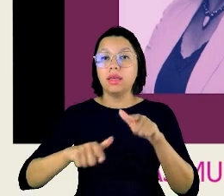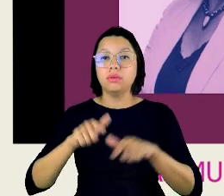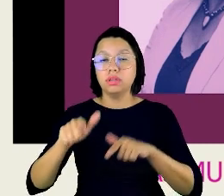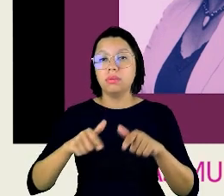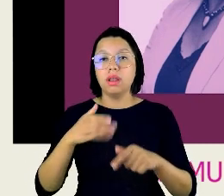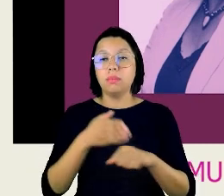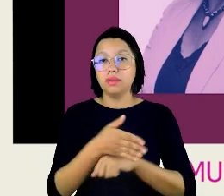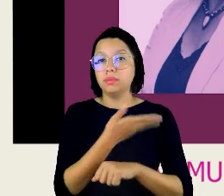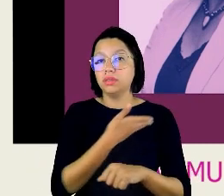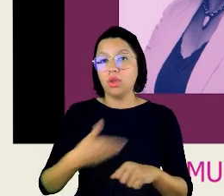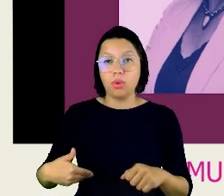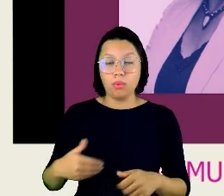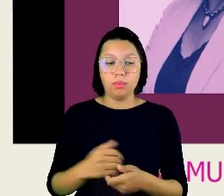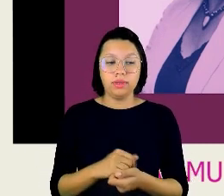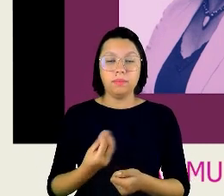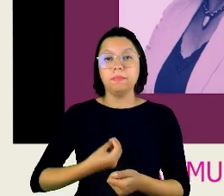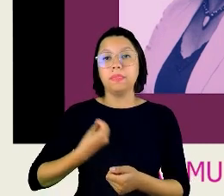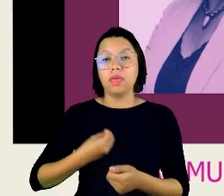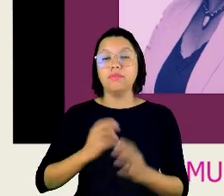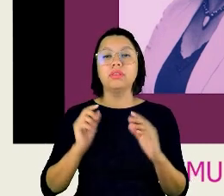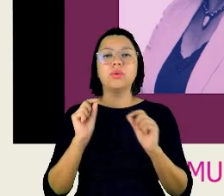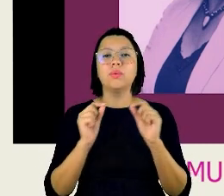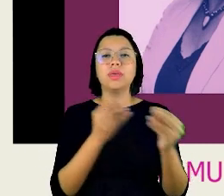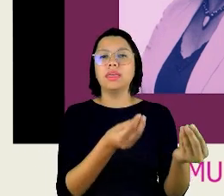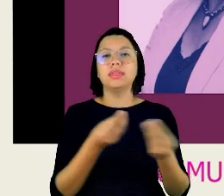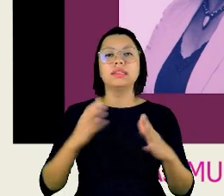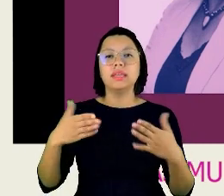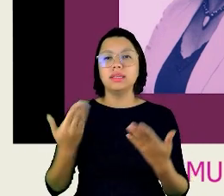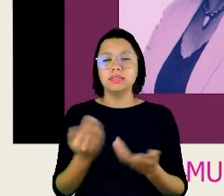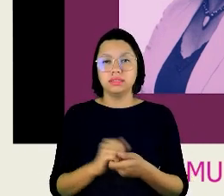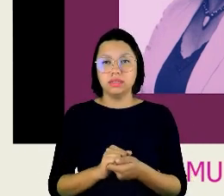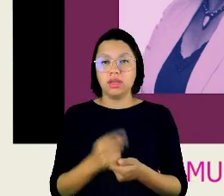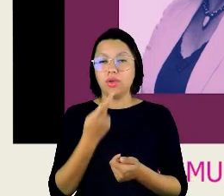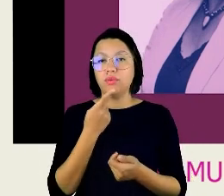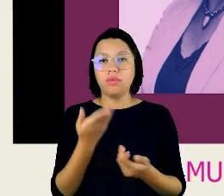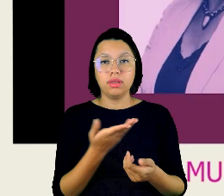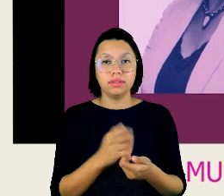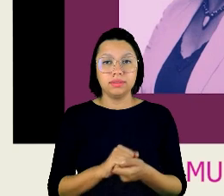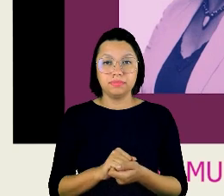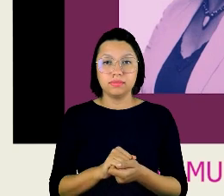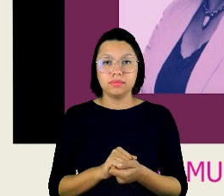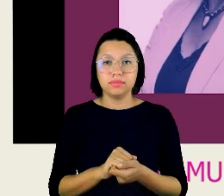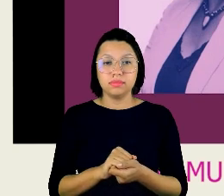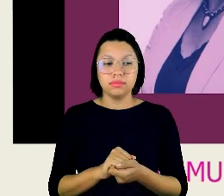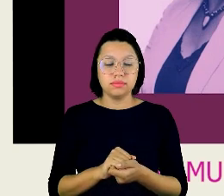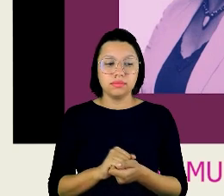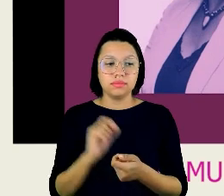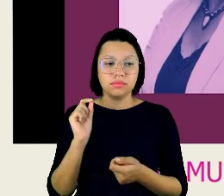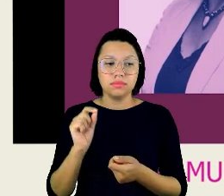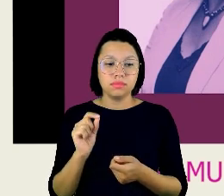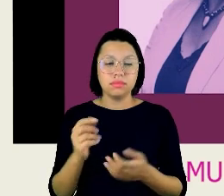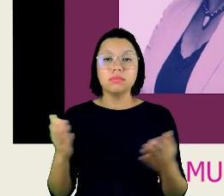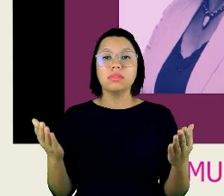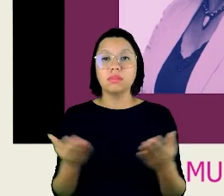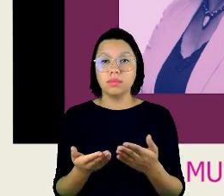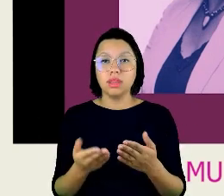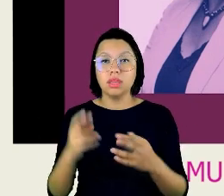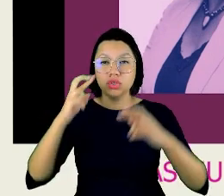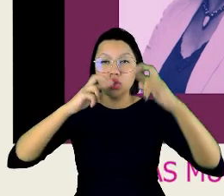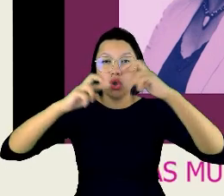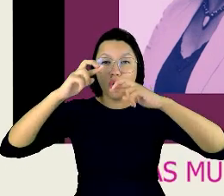vida. E o que a gente traz, então, passando aqui, para